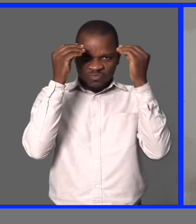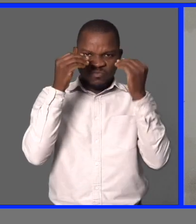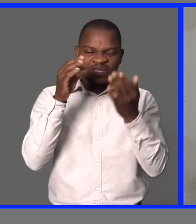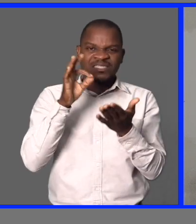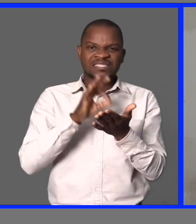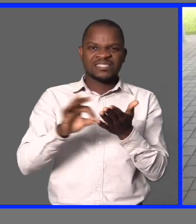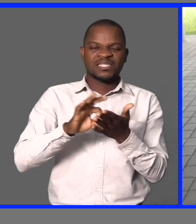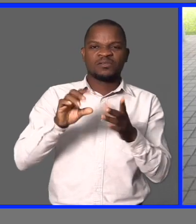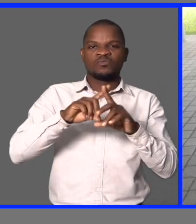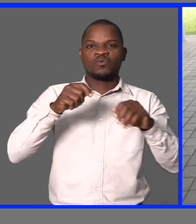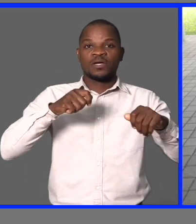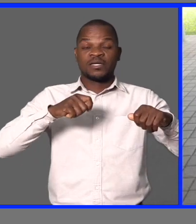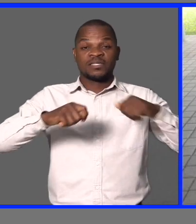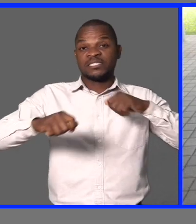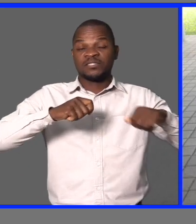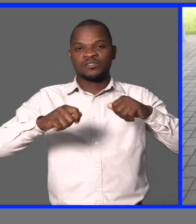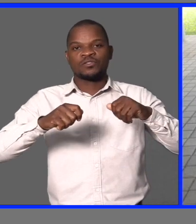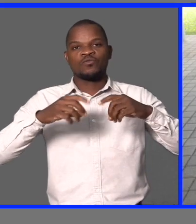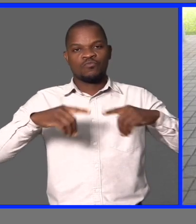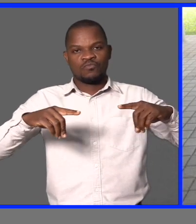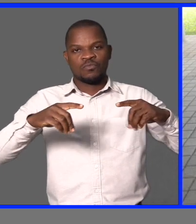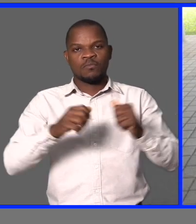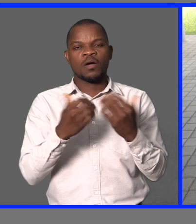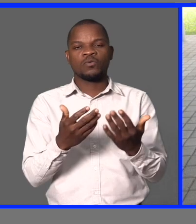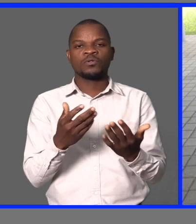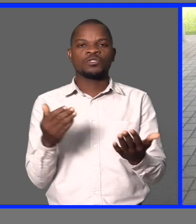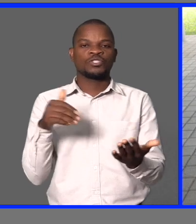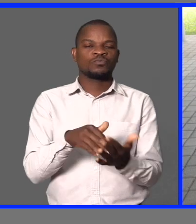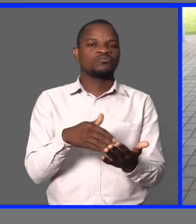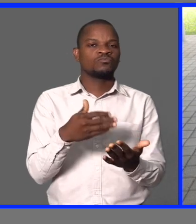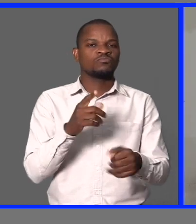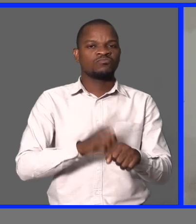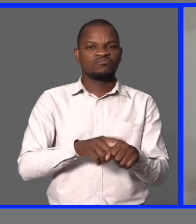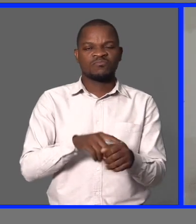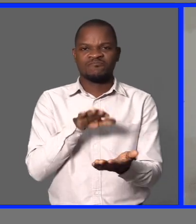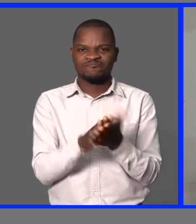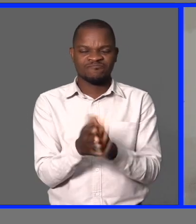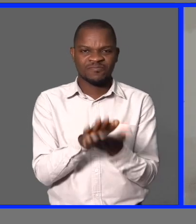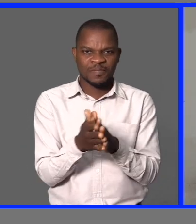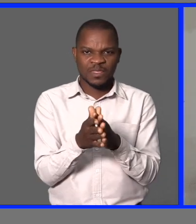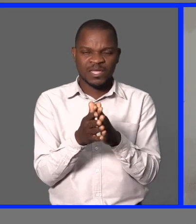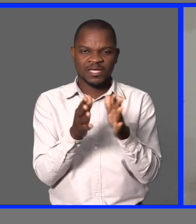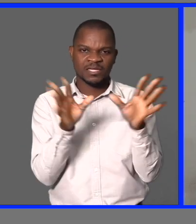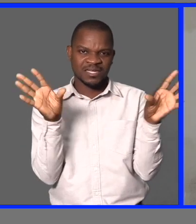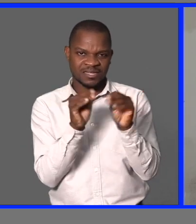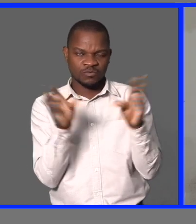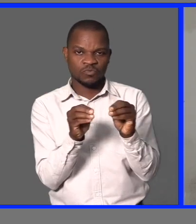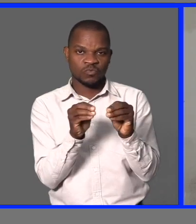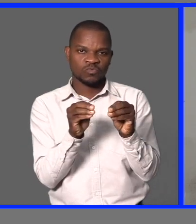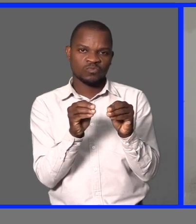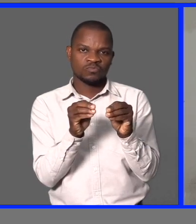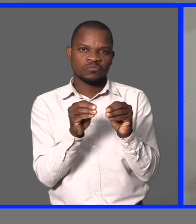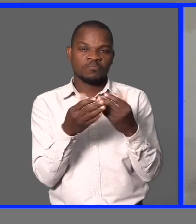pública. Então, é o momento de eu escrever agora, né? Então, me sinto